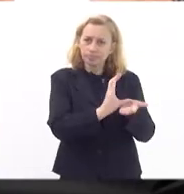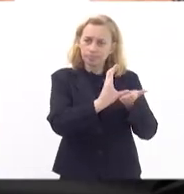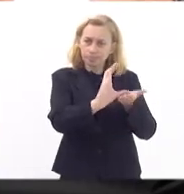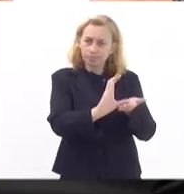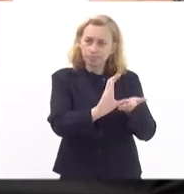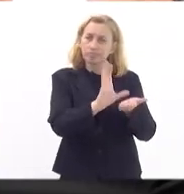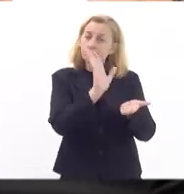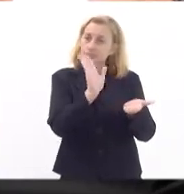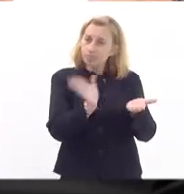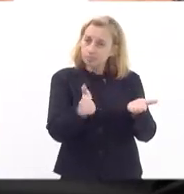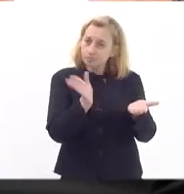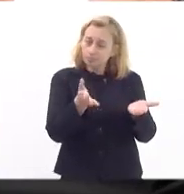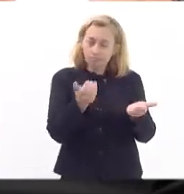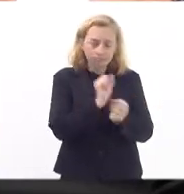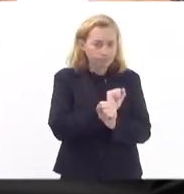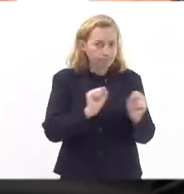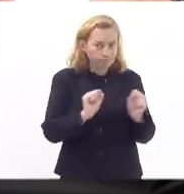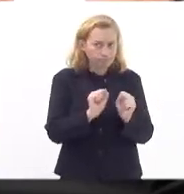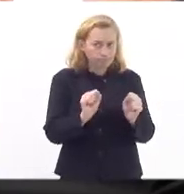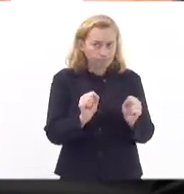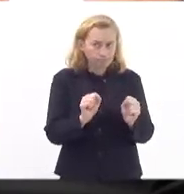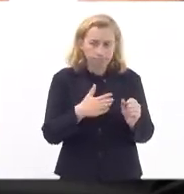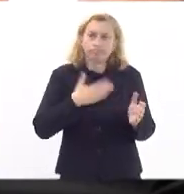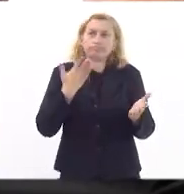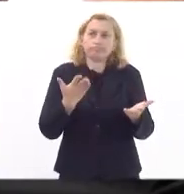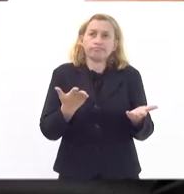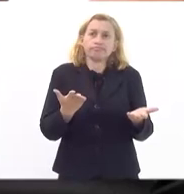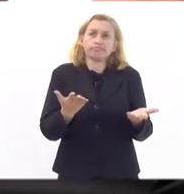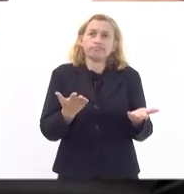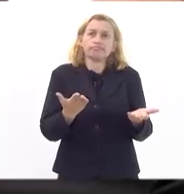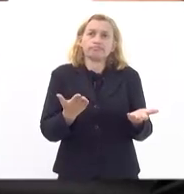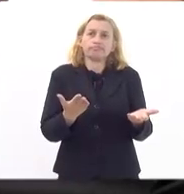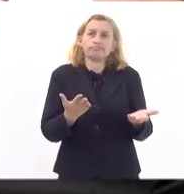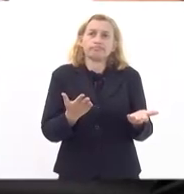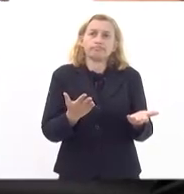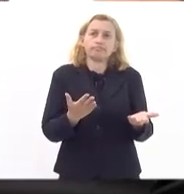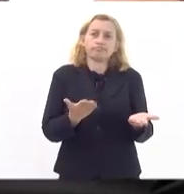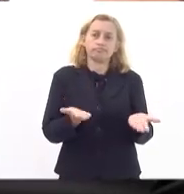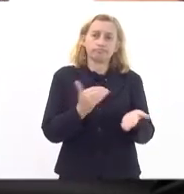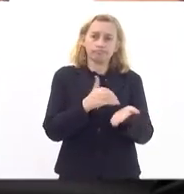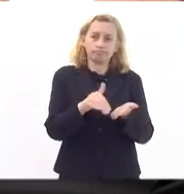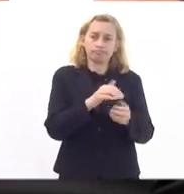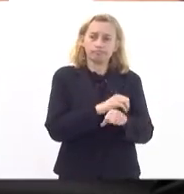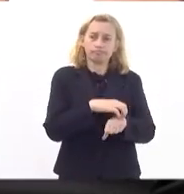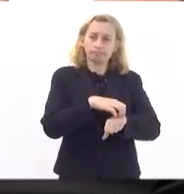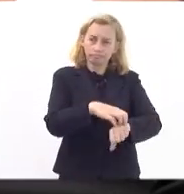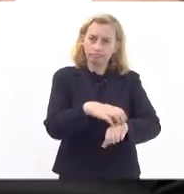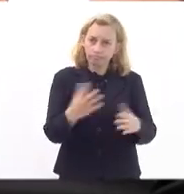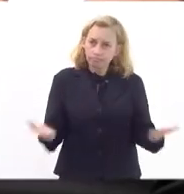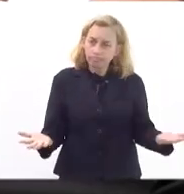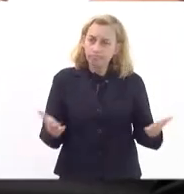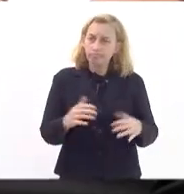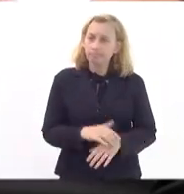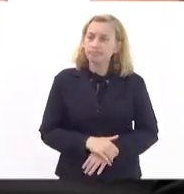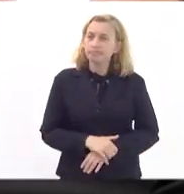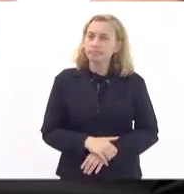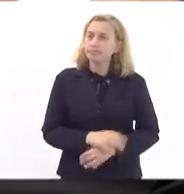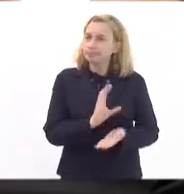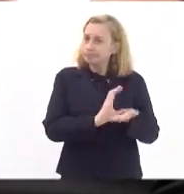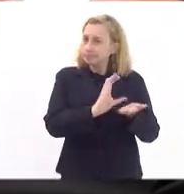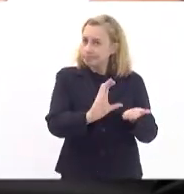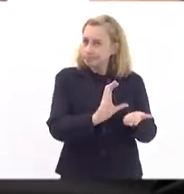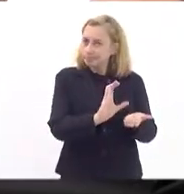já que não é possível que isso não assusta a secretaria de transporte não seria importante ter lá um